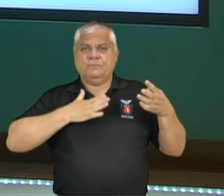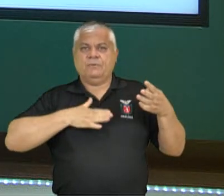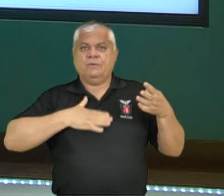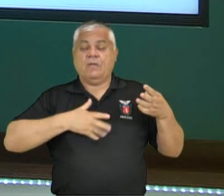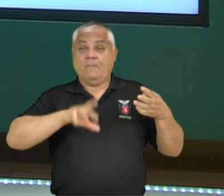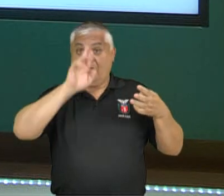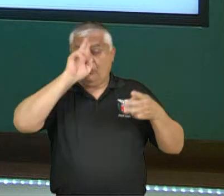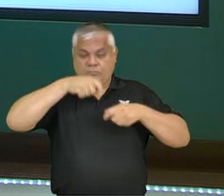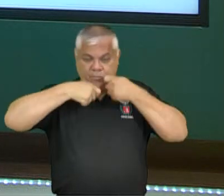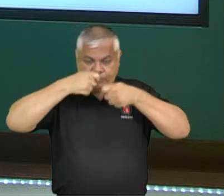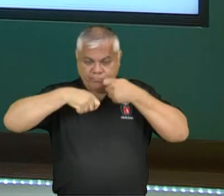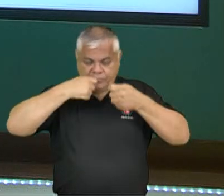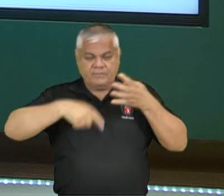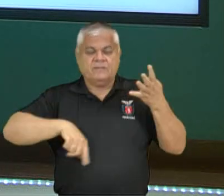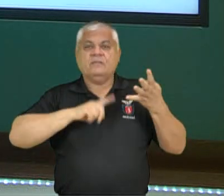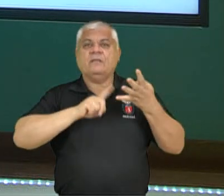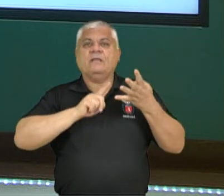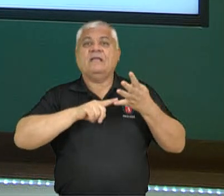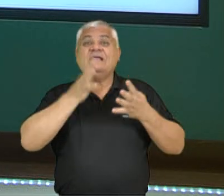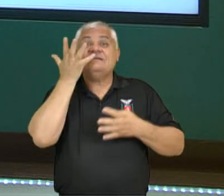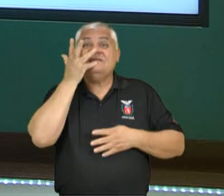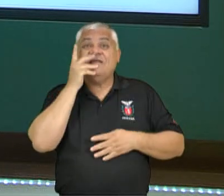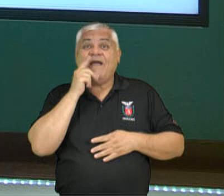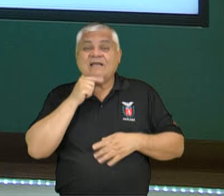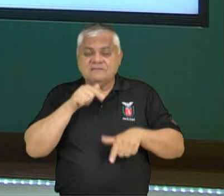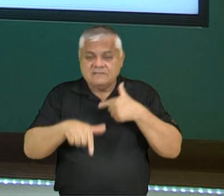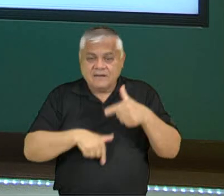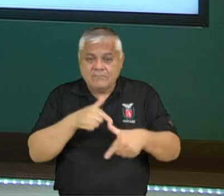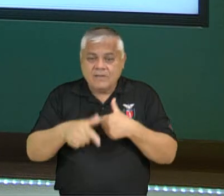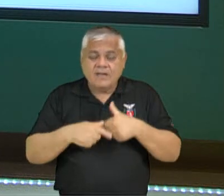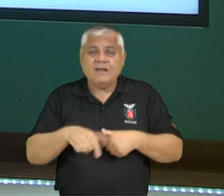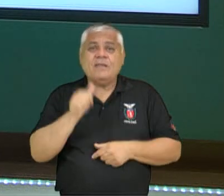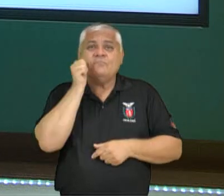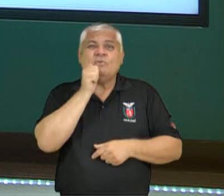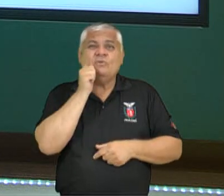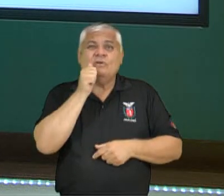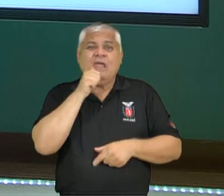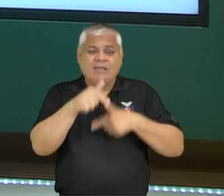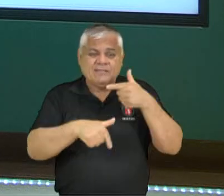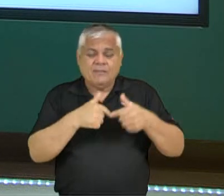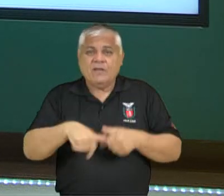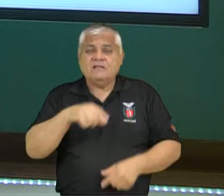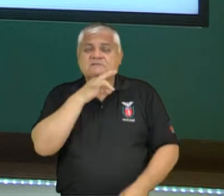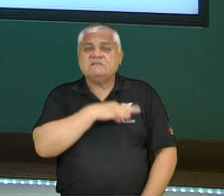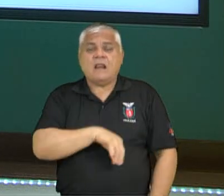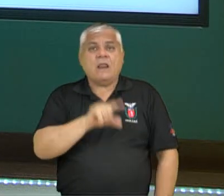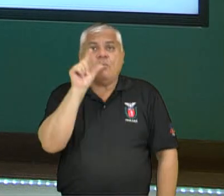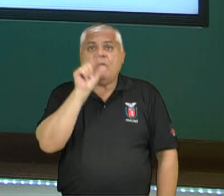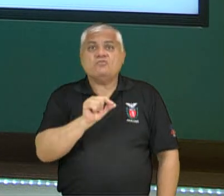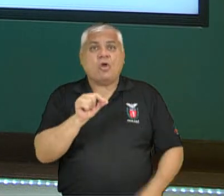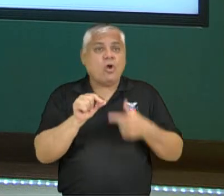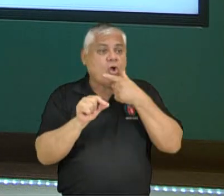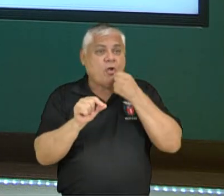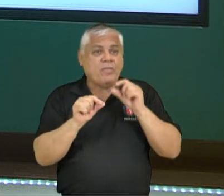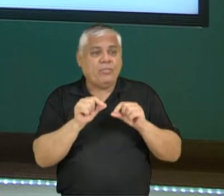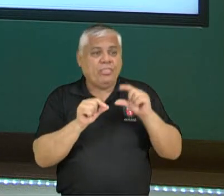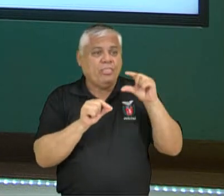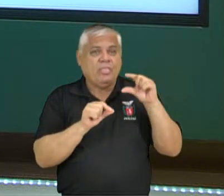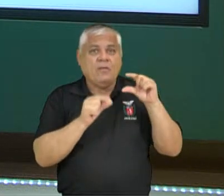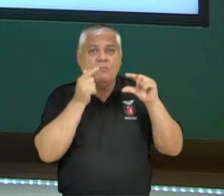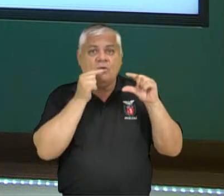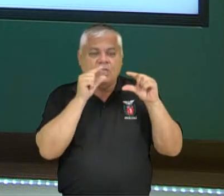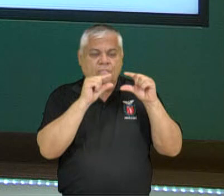almoço, mão de obra infantil e feminina que recebiam ainda menos do que os homens, né?